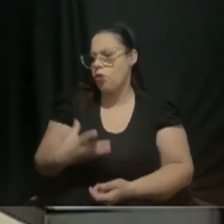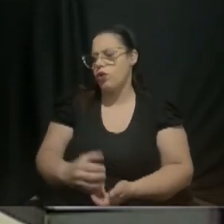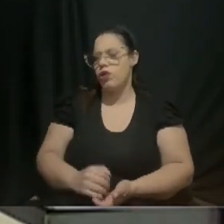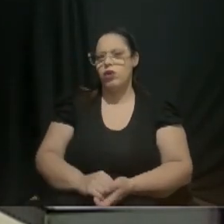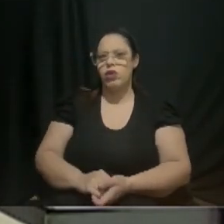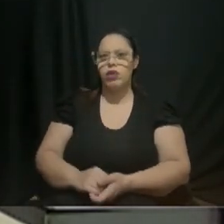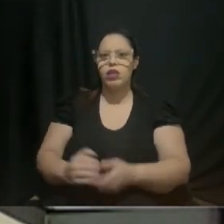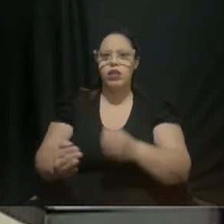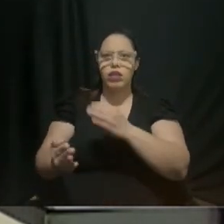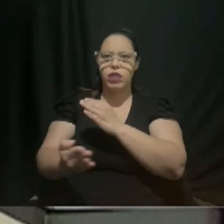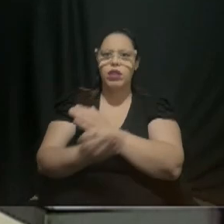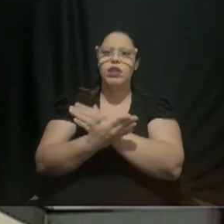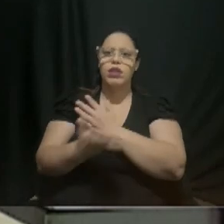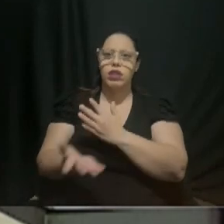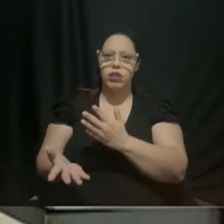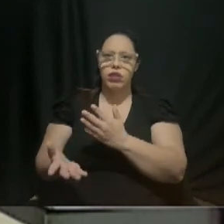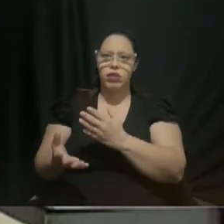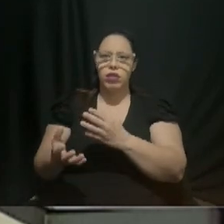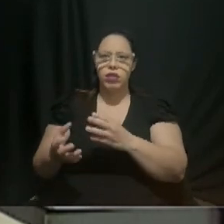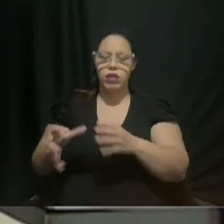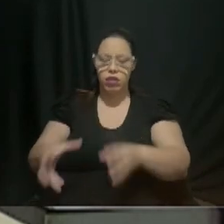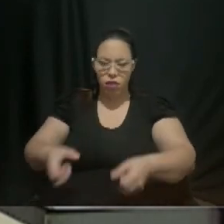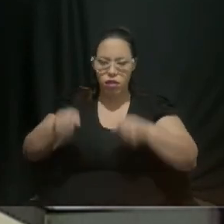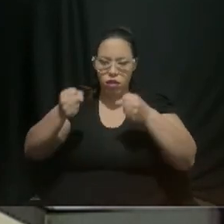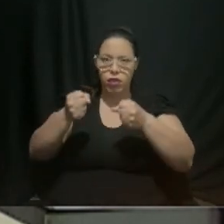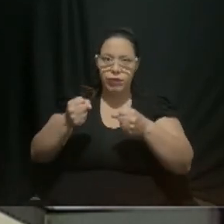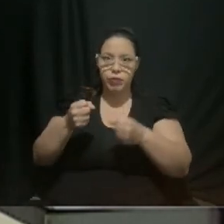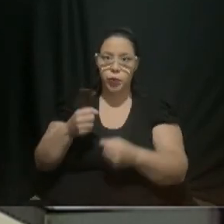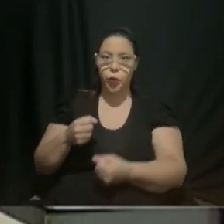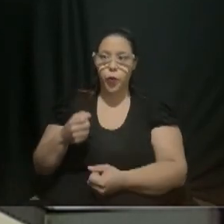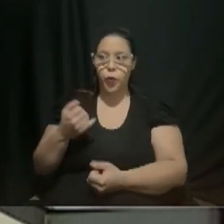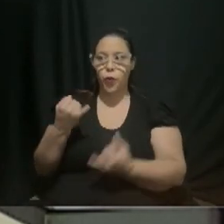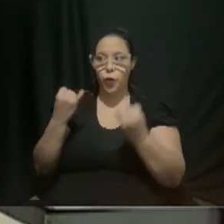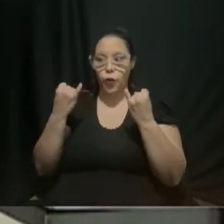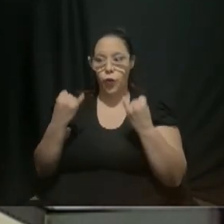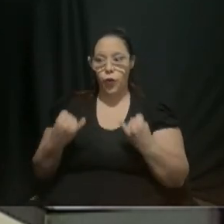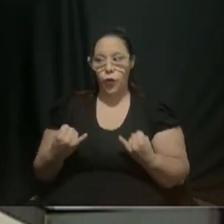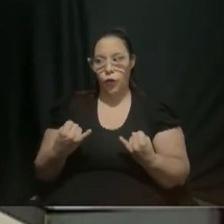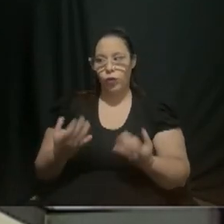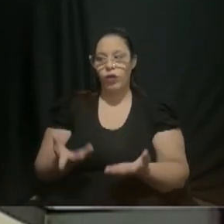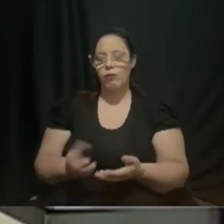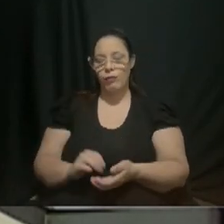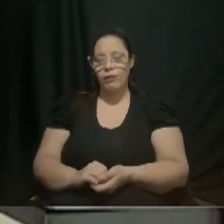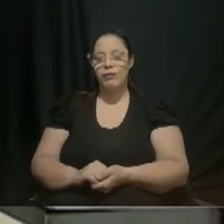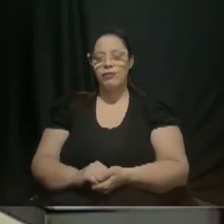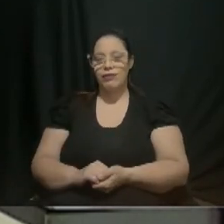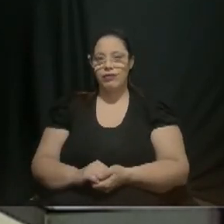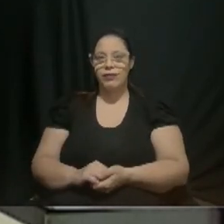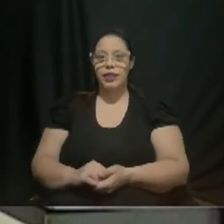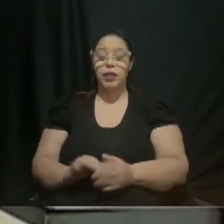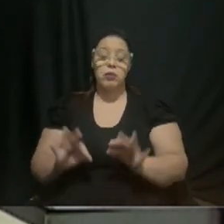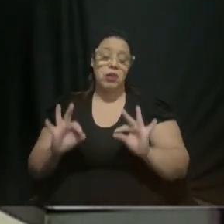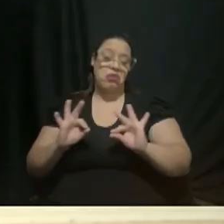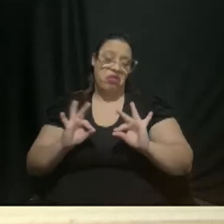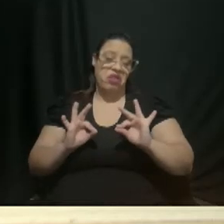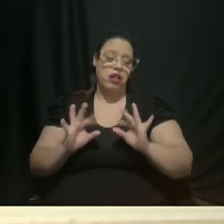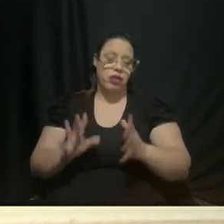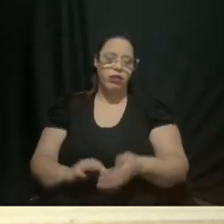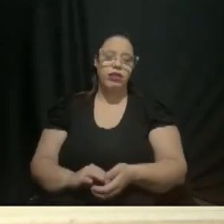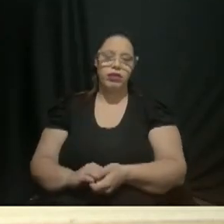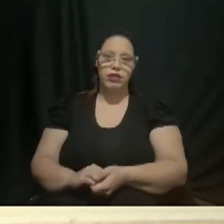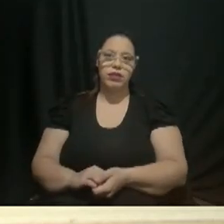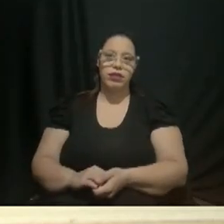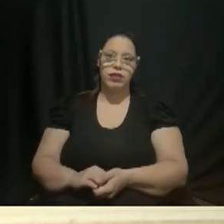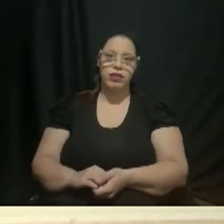as panelas, você era muito magrinha. Sabe quando a gente chega do interior? Bem simplesinha, né? E ele, né, falou assim, você consegue